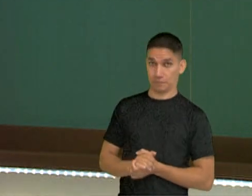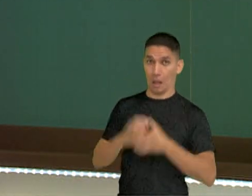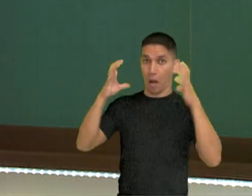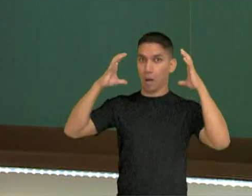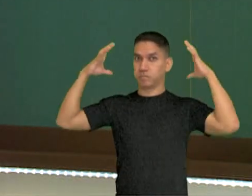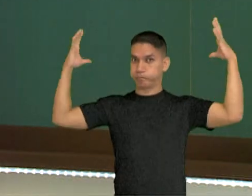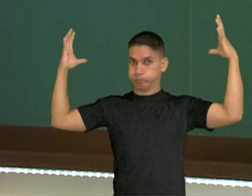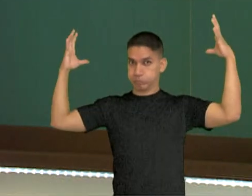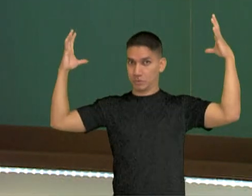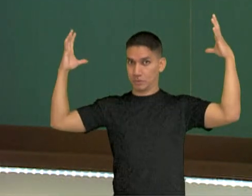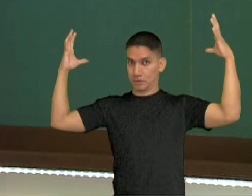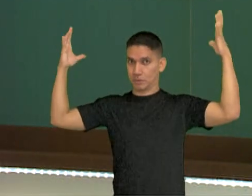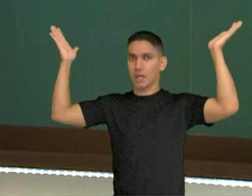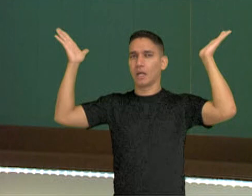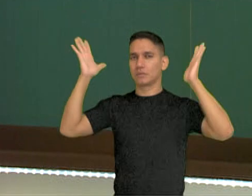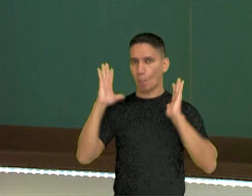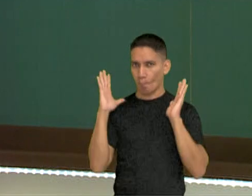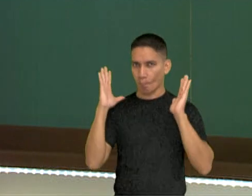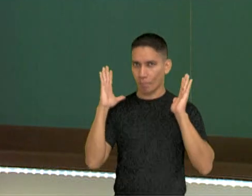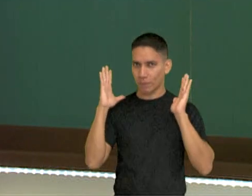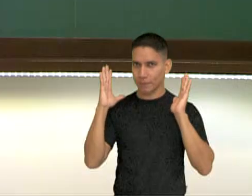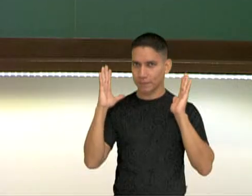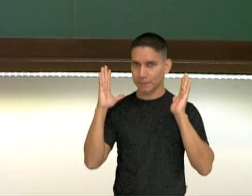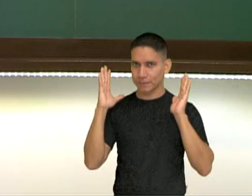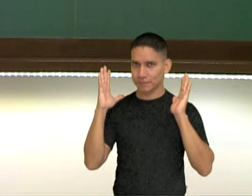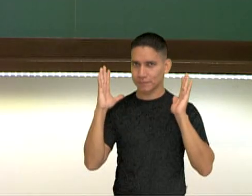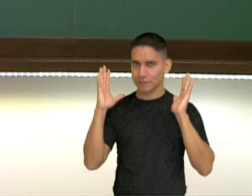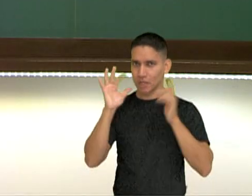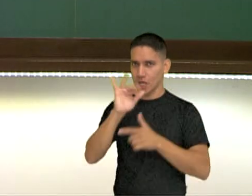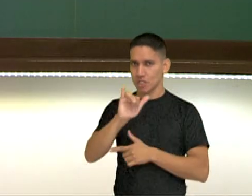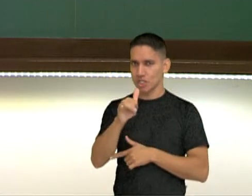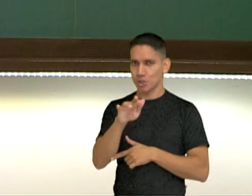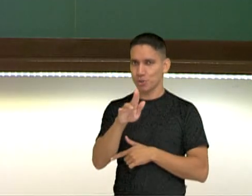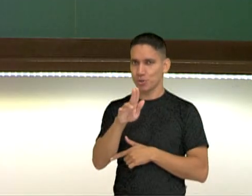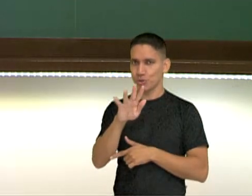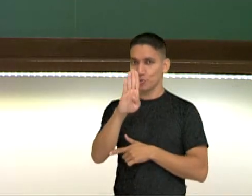Cabelão, cabelinho. Juba, né, no caso.